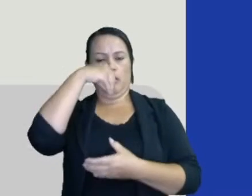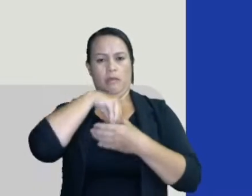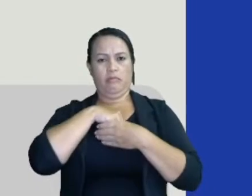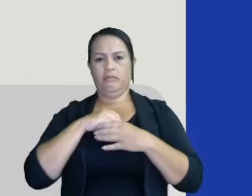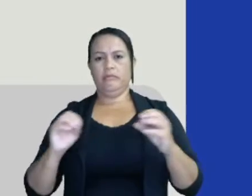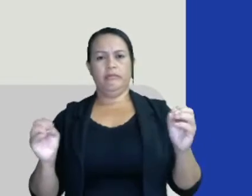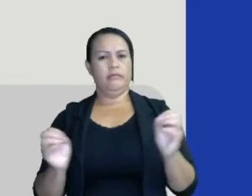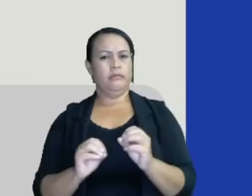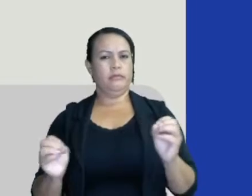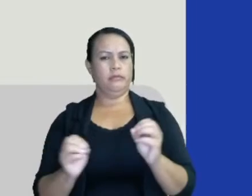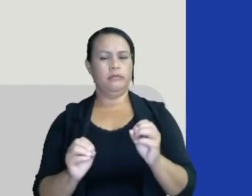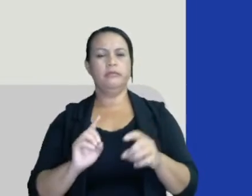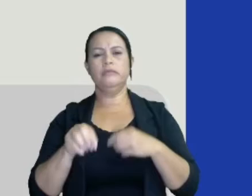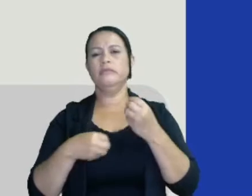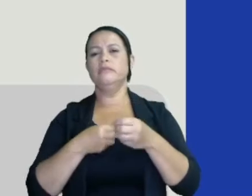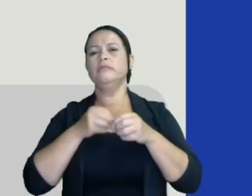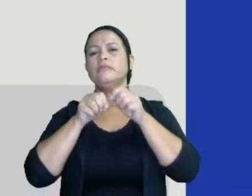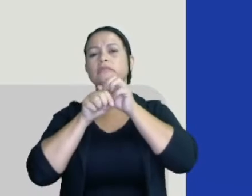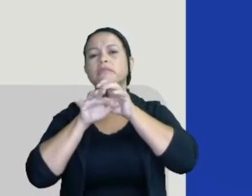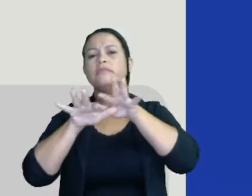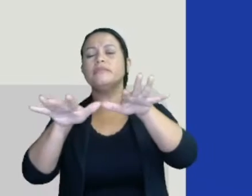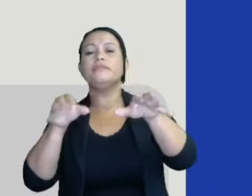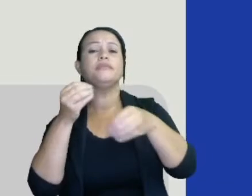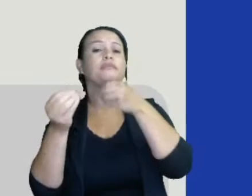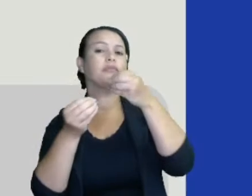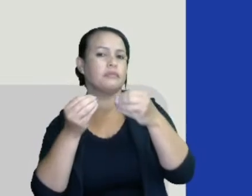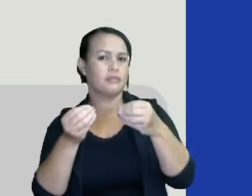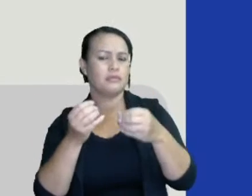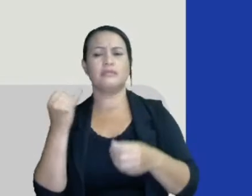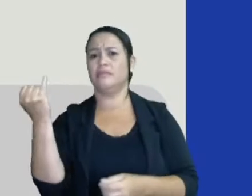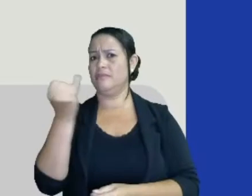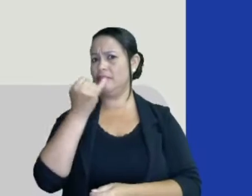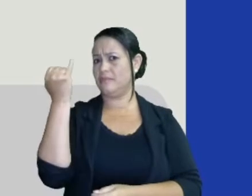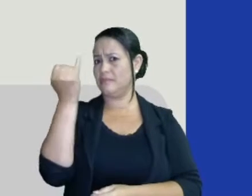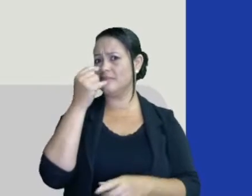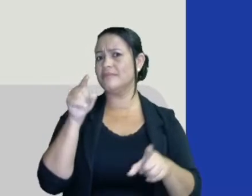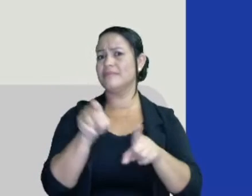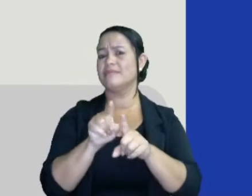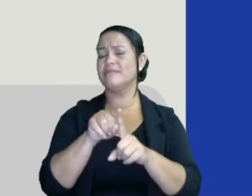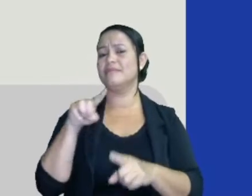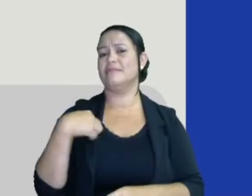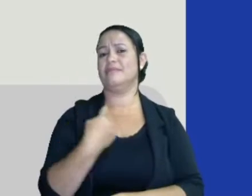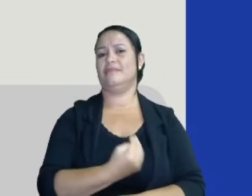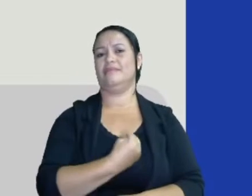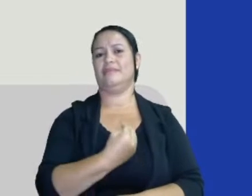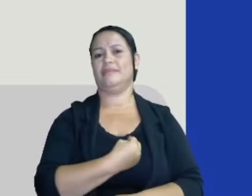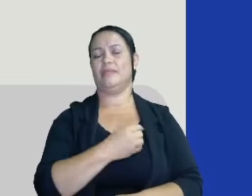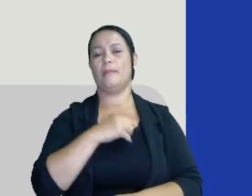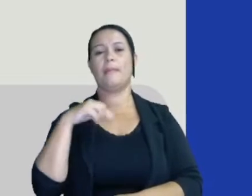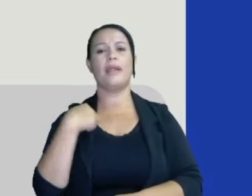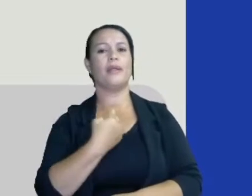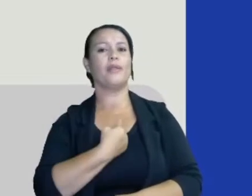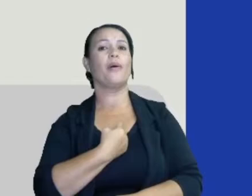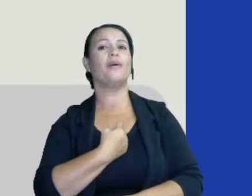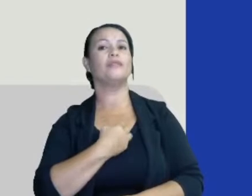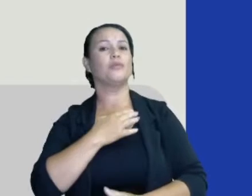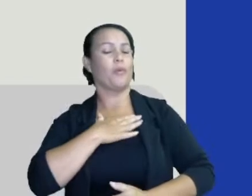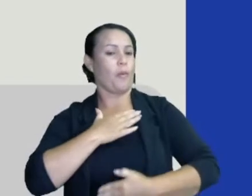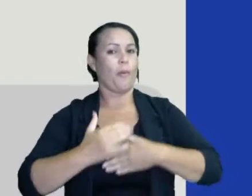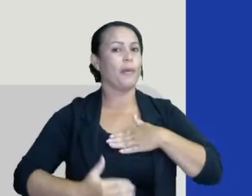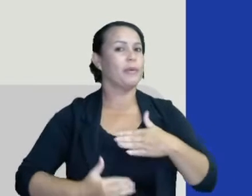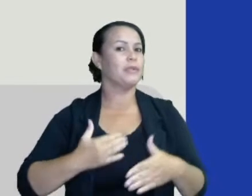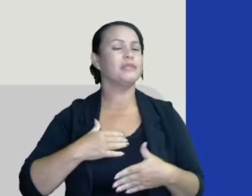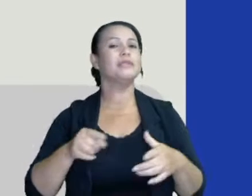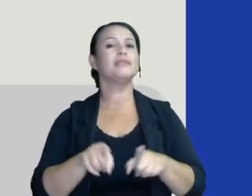faz nada e vai embora. Mas ele é um gás importantíssimo para a nossa vida, para o nosso organismo,